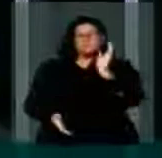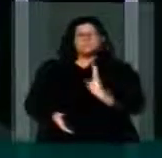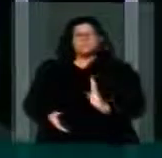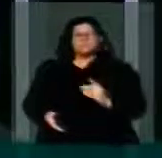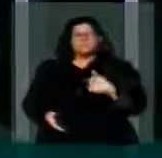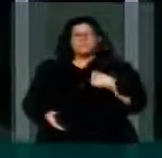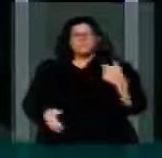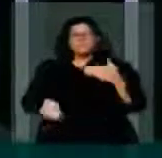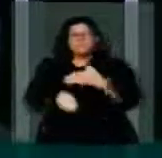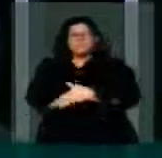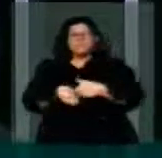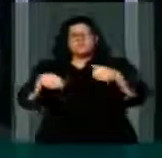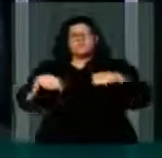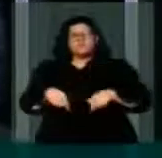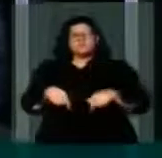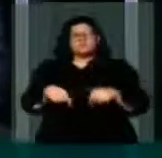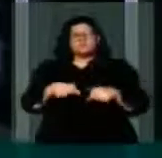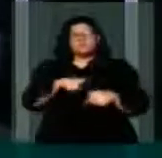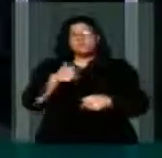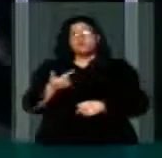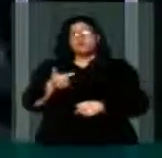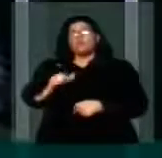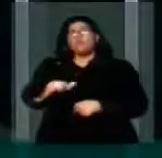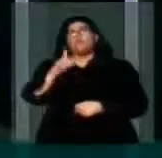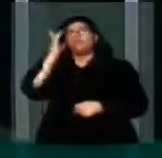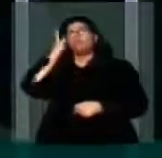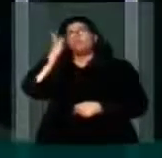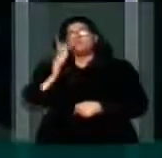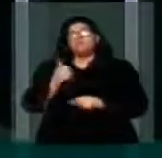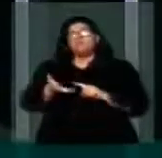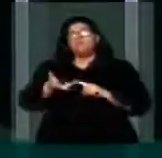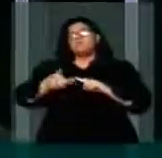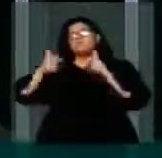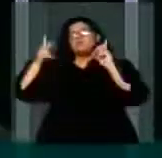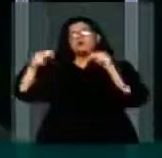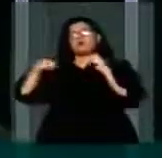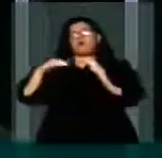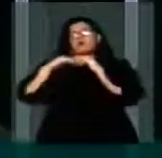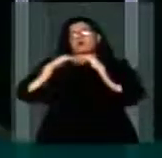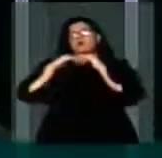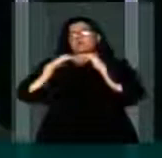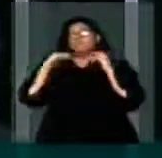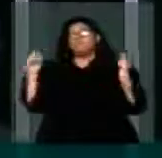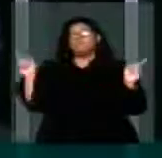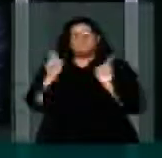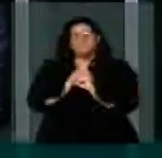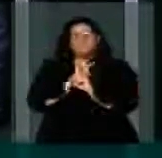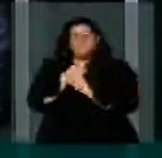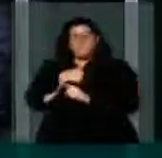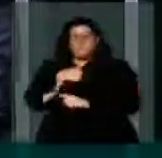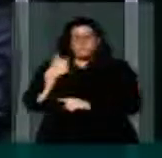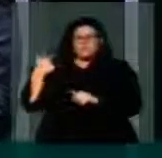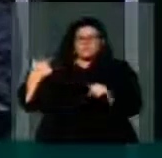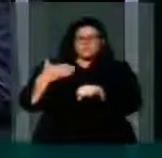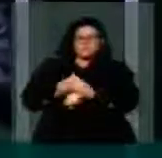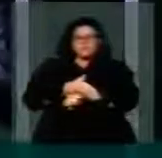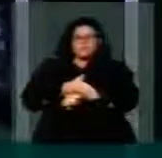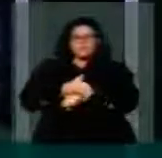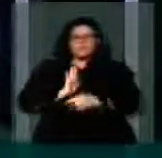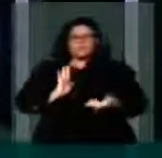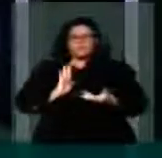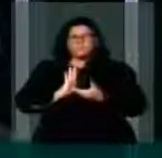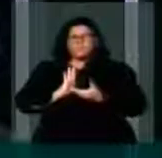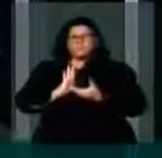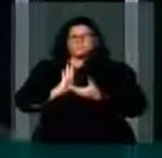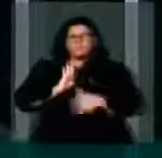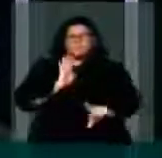casa para ser mais um deputado contado nos inúmeros que já passaram por aqui. Eu venho para essa casa de leis, não pela